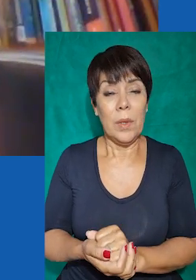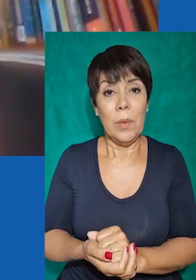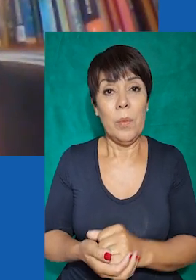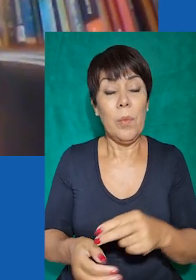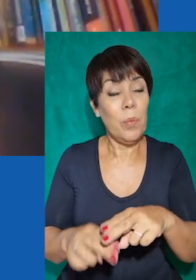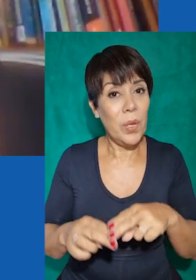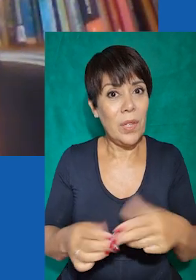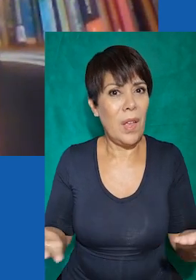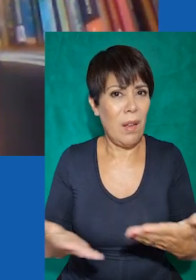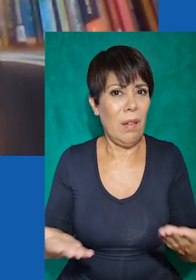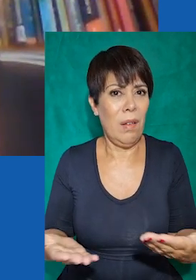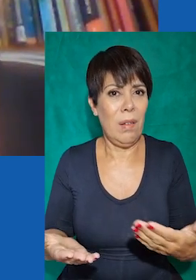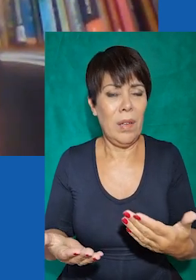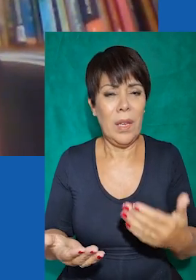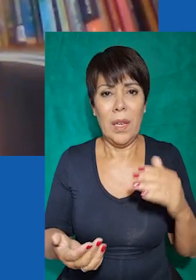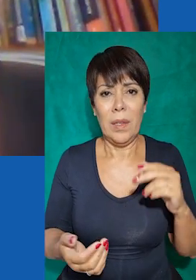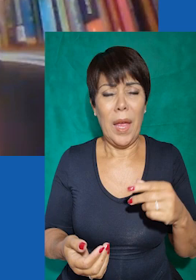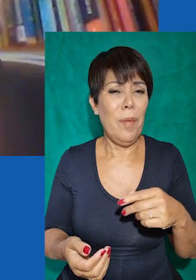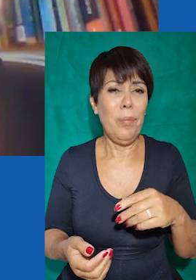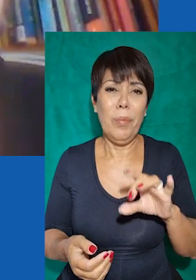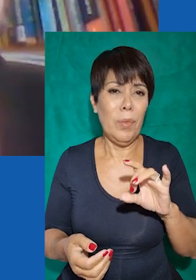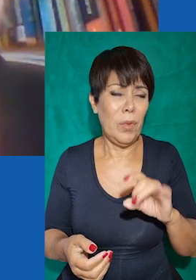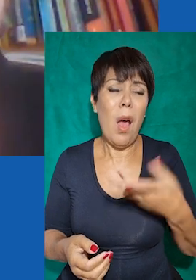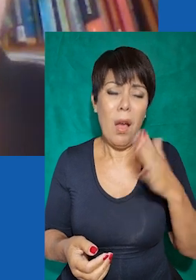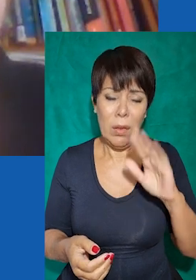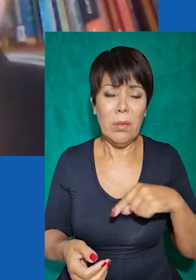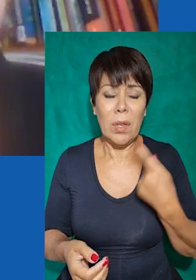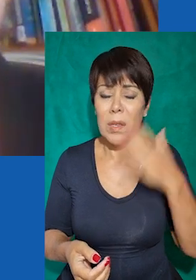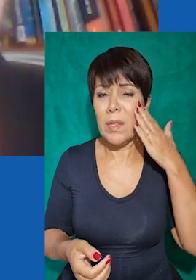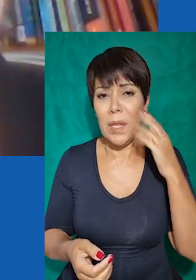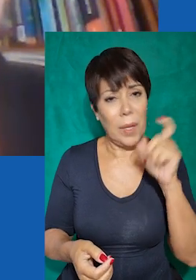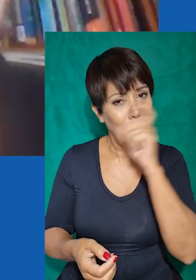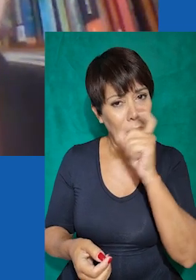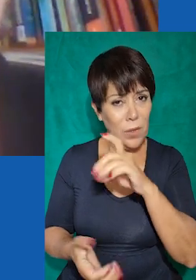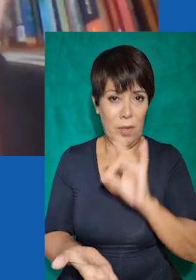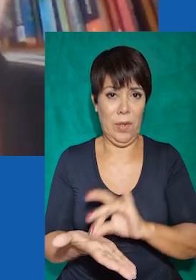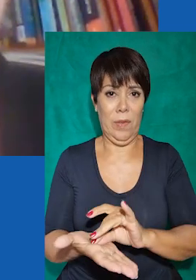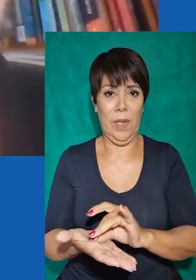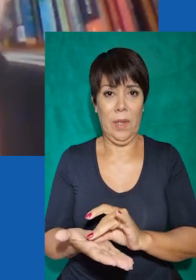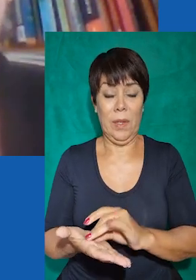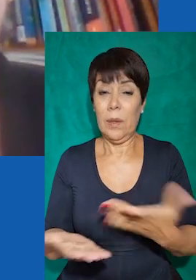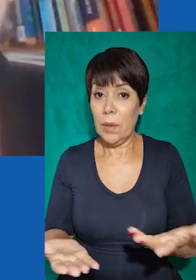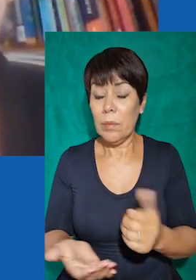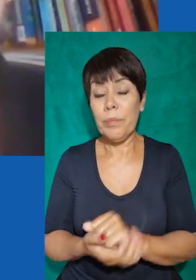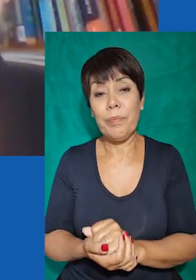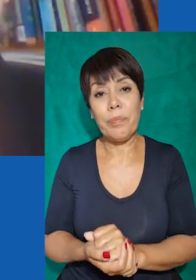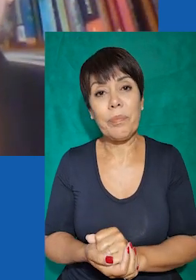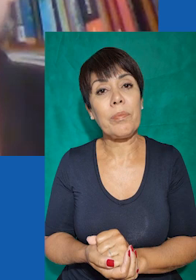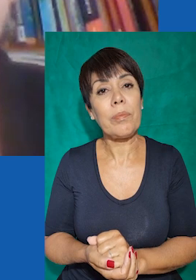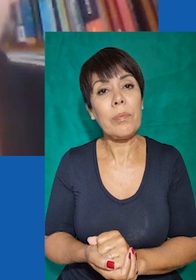são, no mínimo, uma farsa. Quer dizer, não há como pensar de outro modo, né?